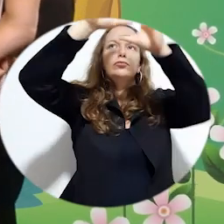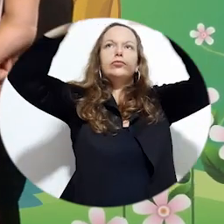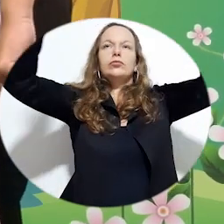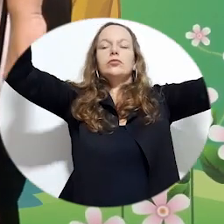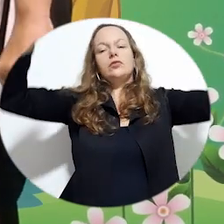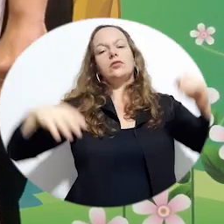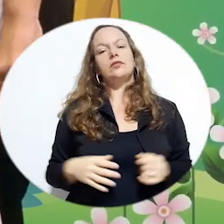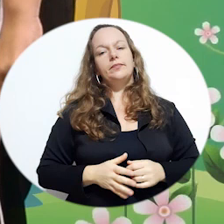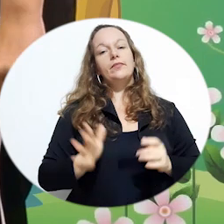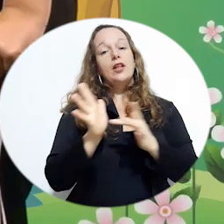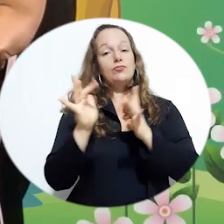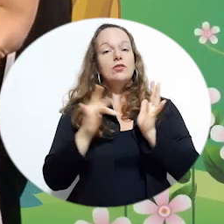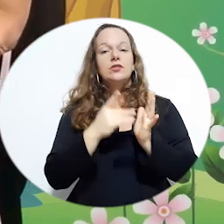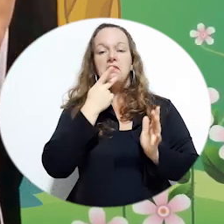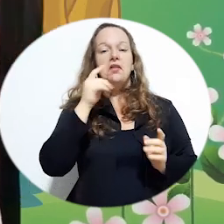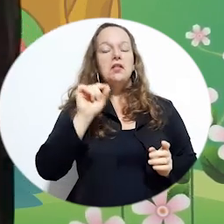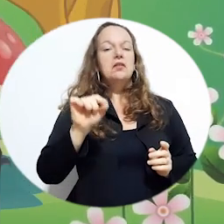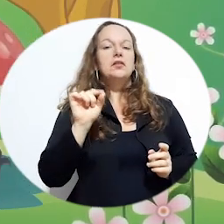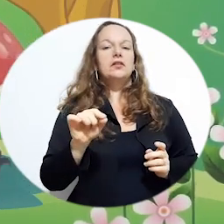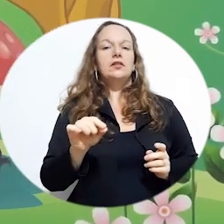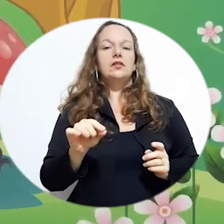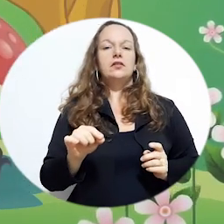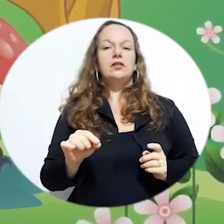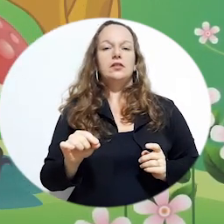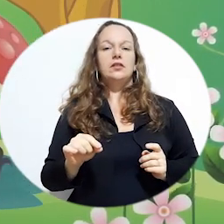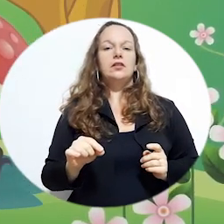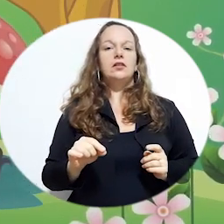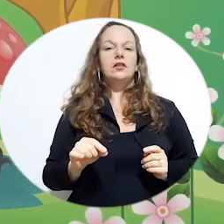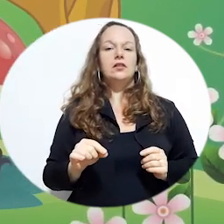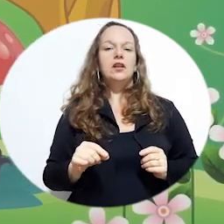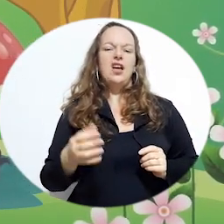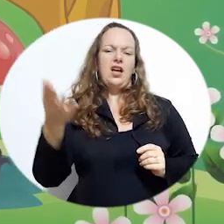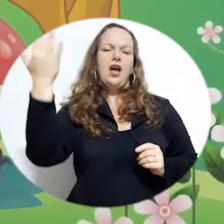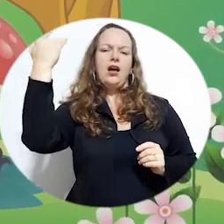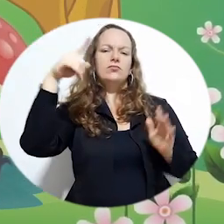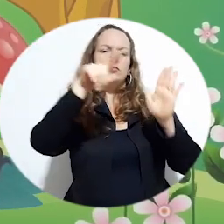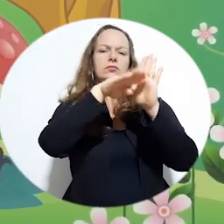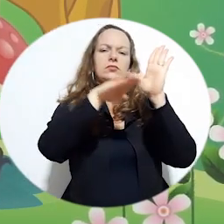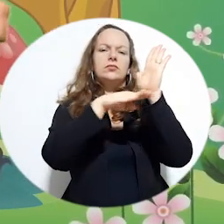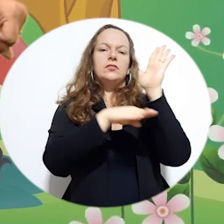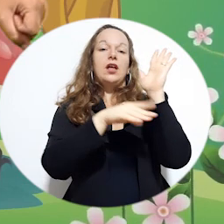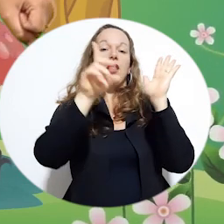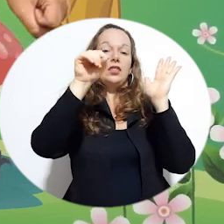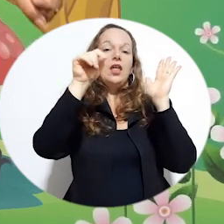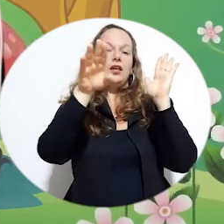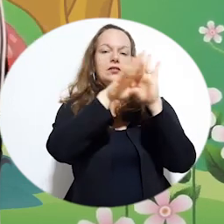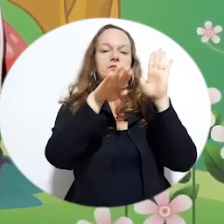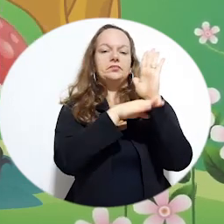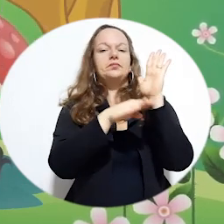assim: destes dois mandamentos dependem toda a lei e os profetas. Ou